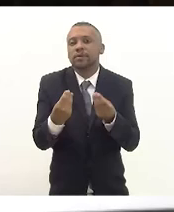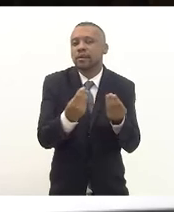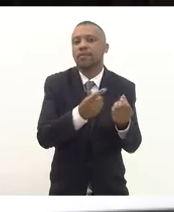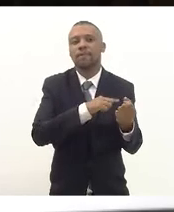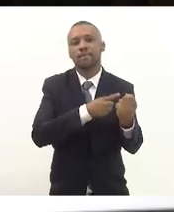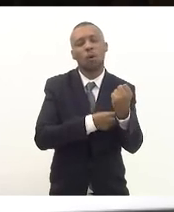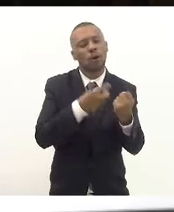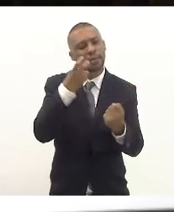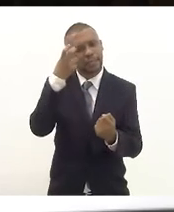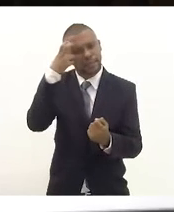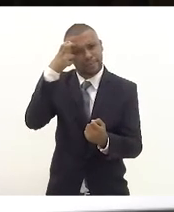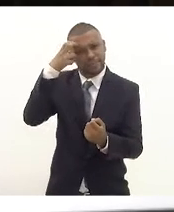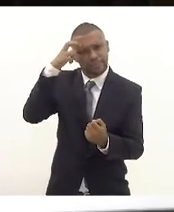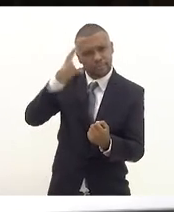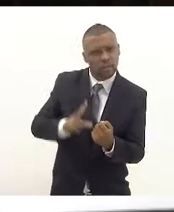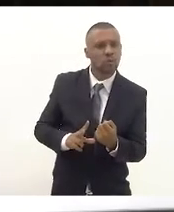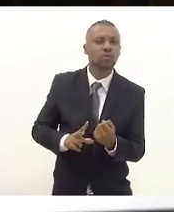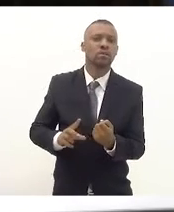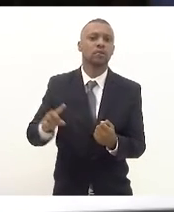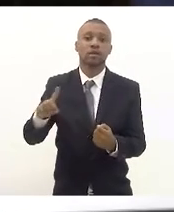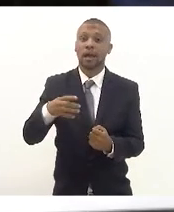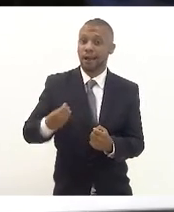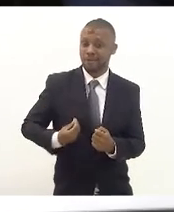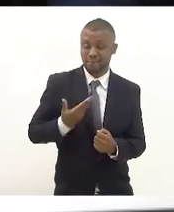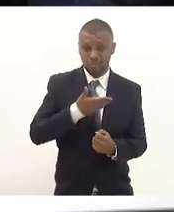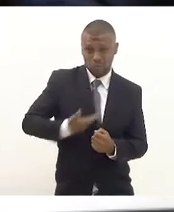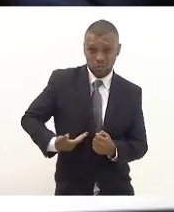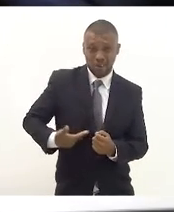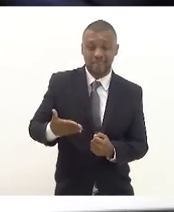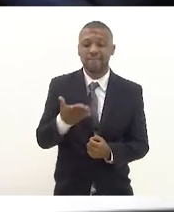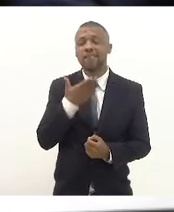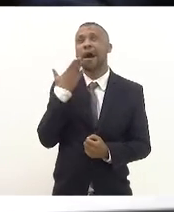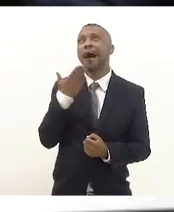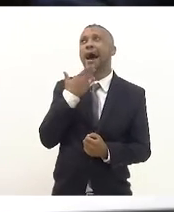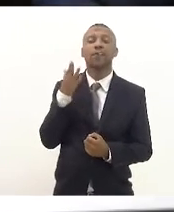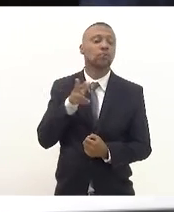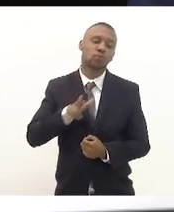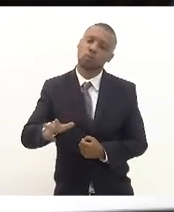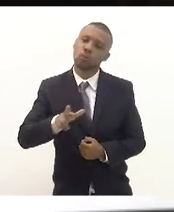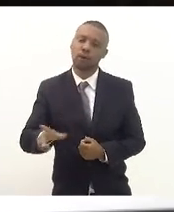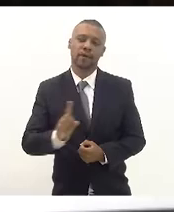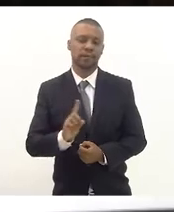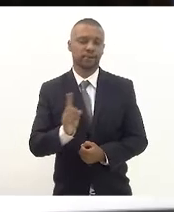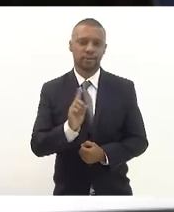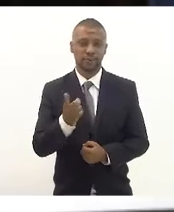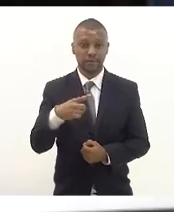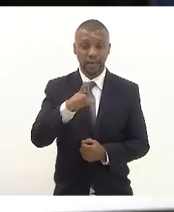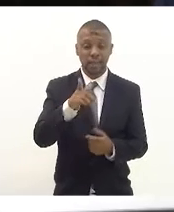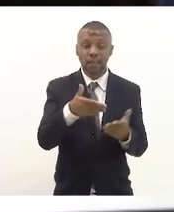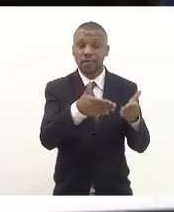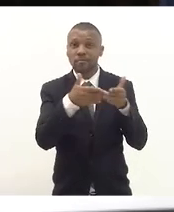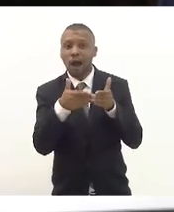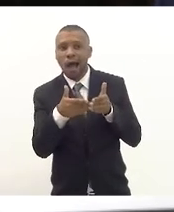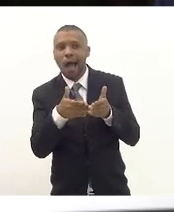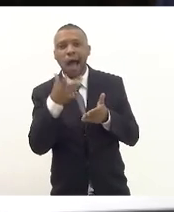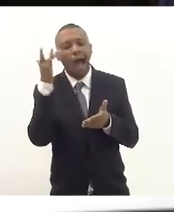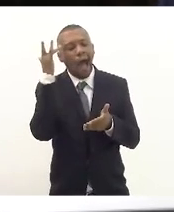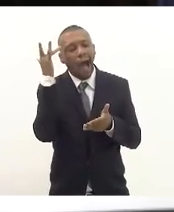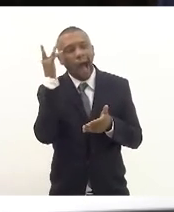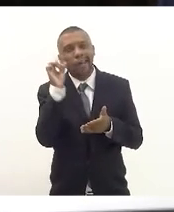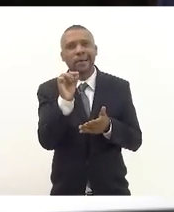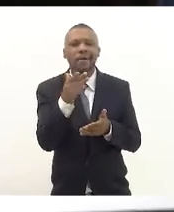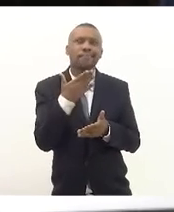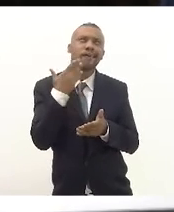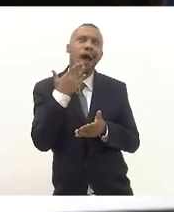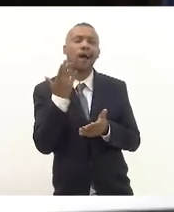sabedoria que a vida é pública não é fácil não é fácil quem tá de fora acha que eu dou um jeito